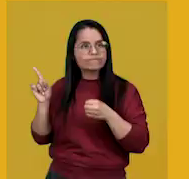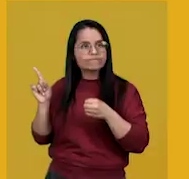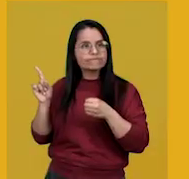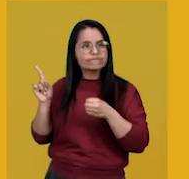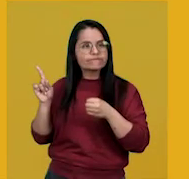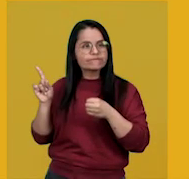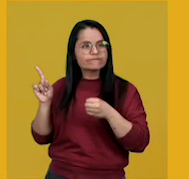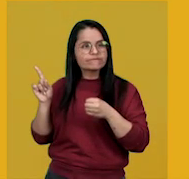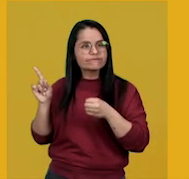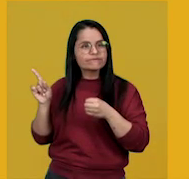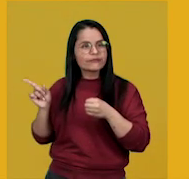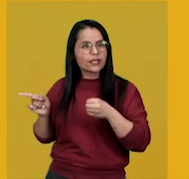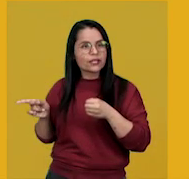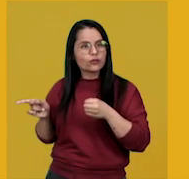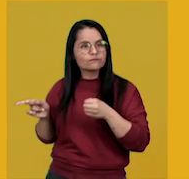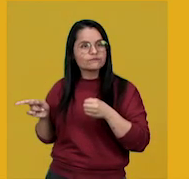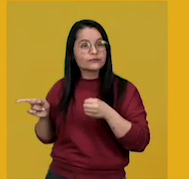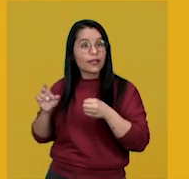esta.